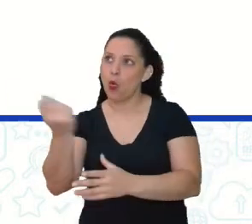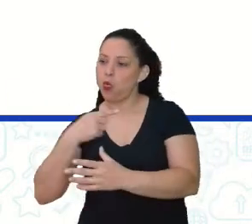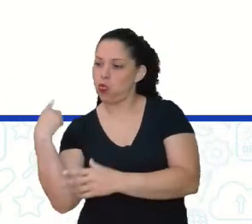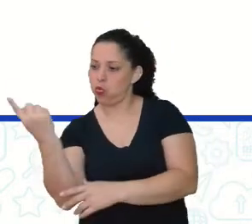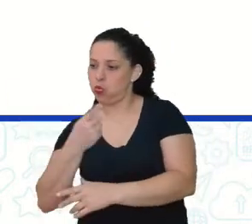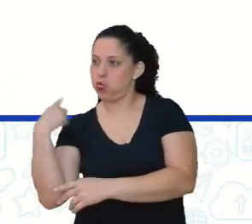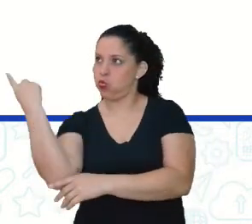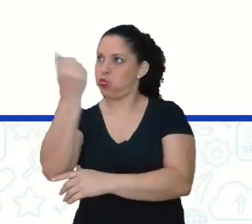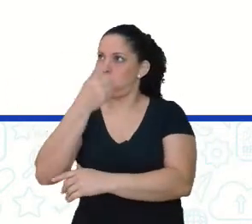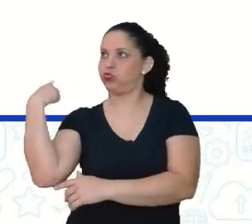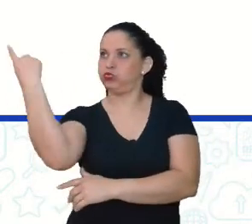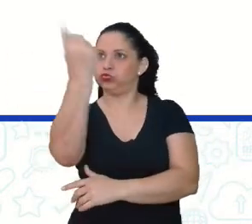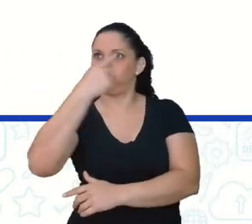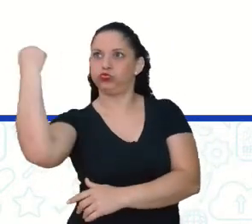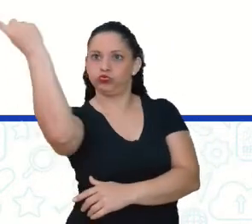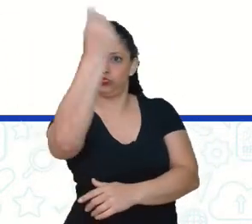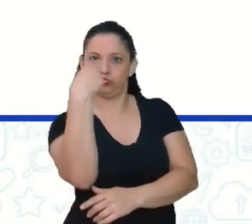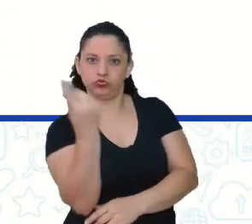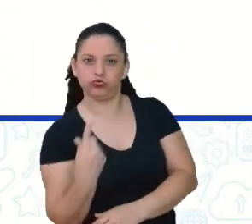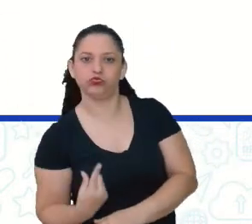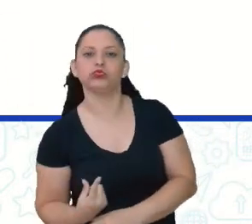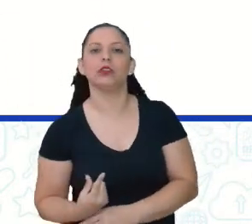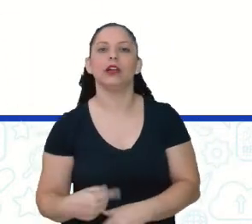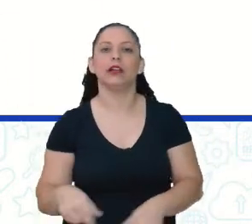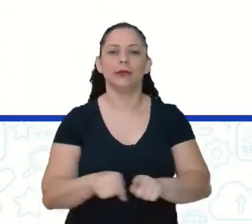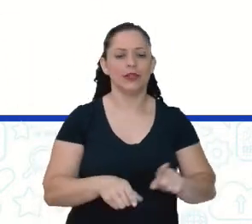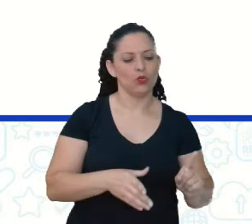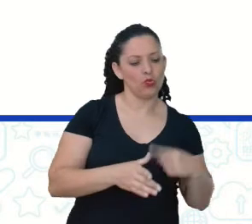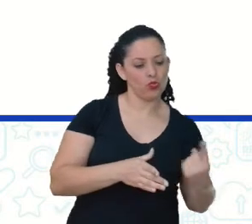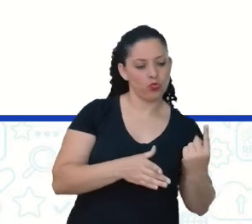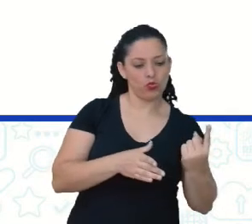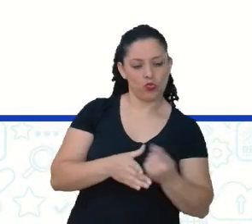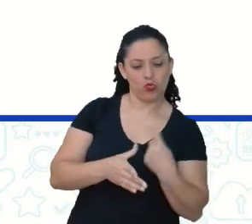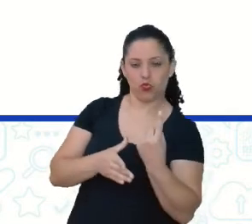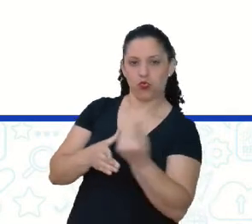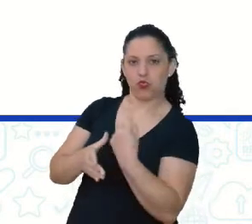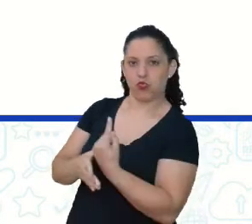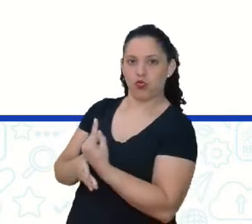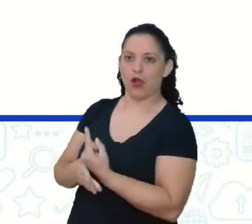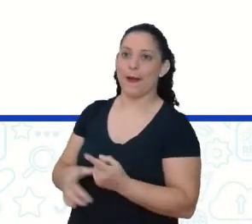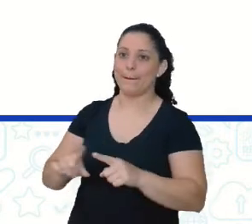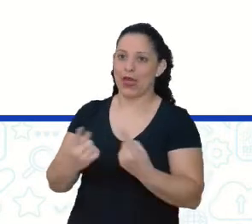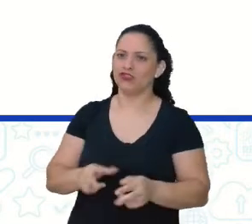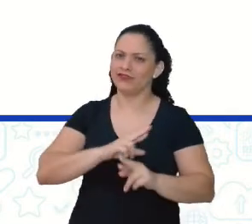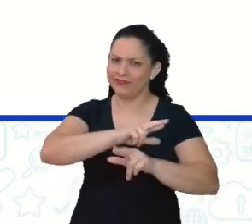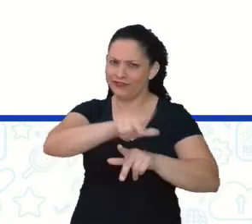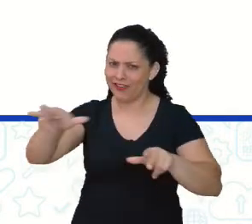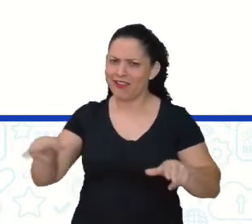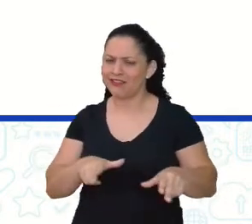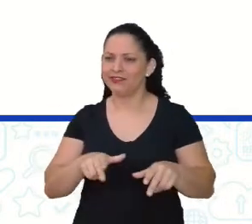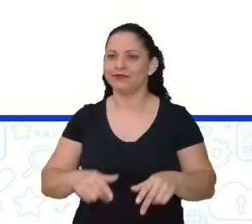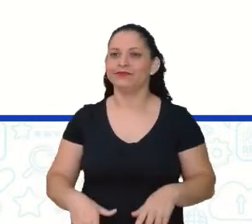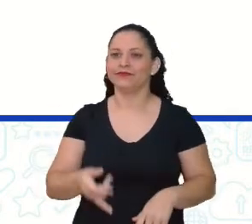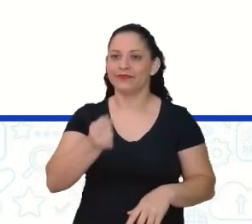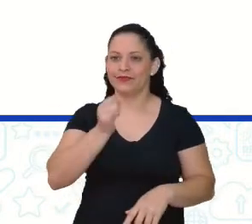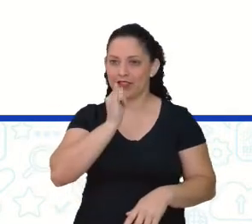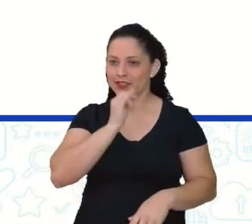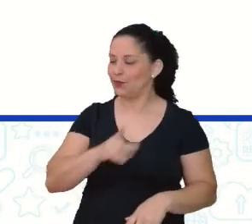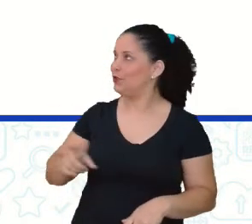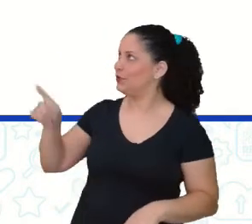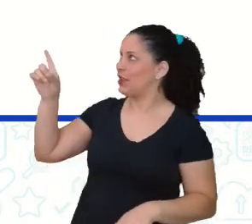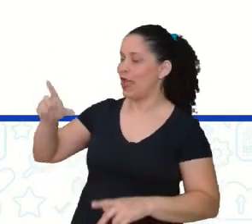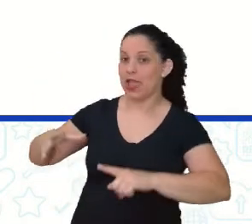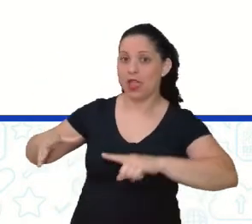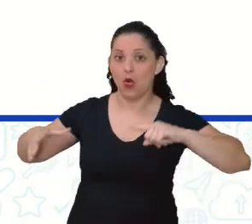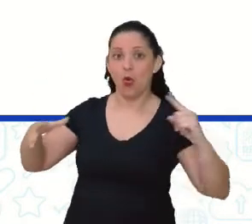furacão, tornado, tufão, tá tudo muito próximo, mas não são a mesma coisa, certo? Furacões, né, como eu acabei